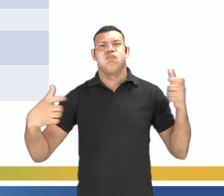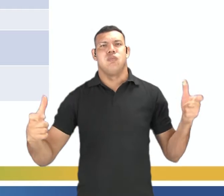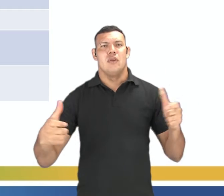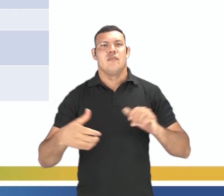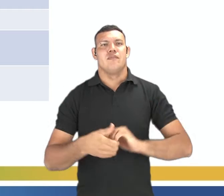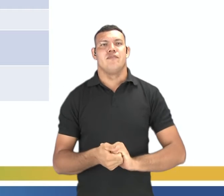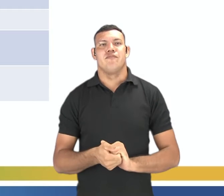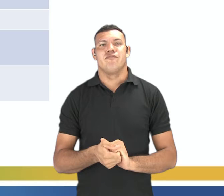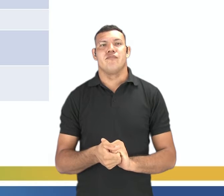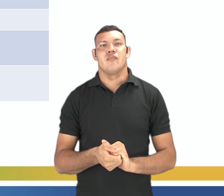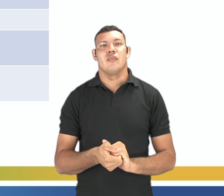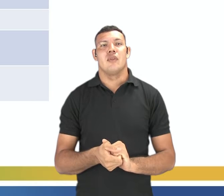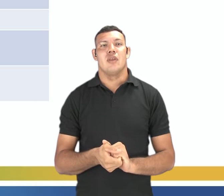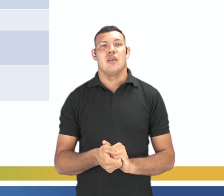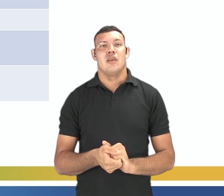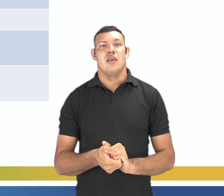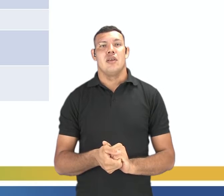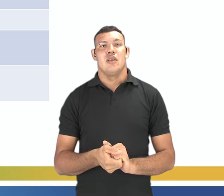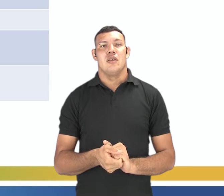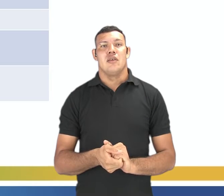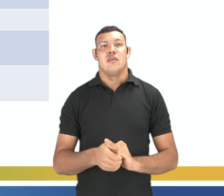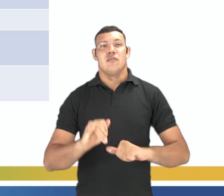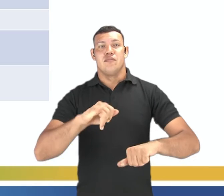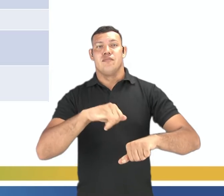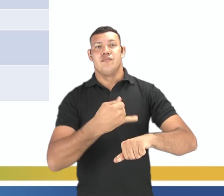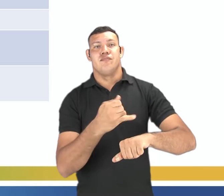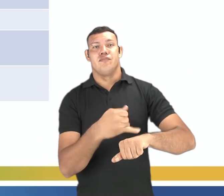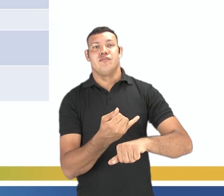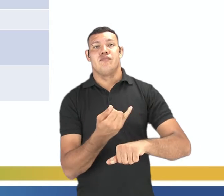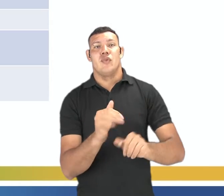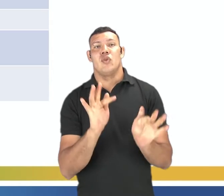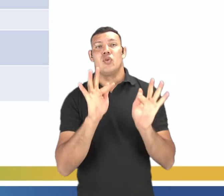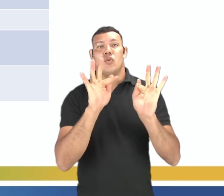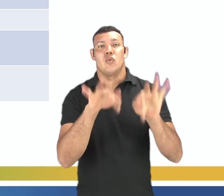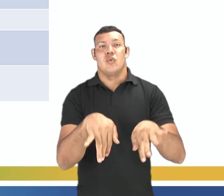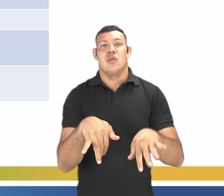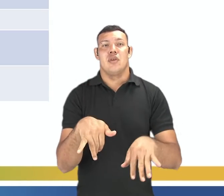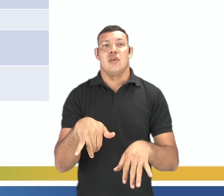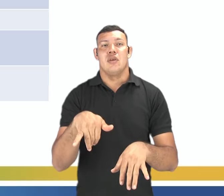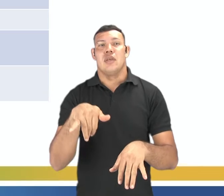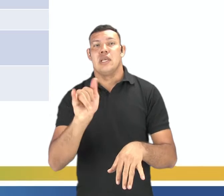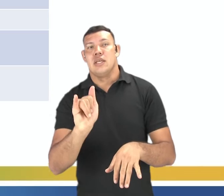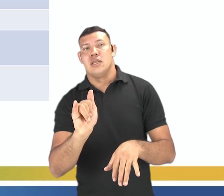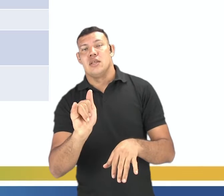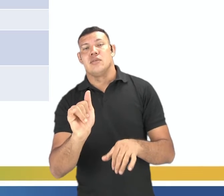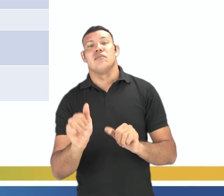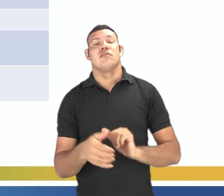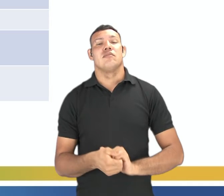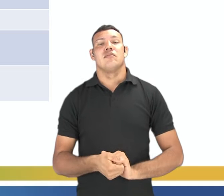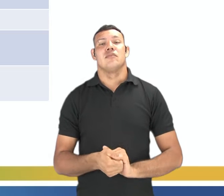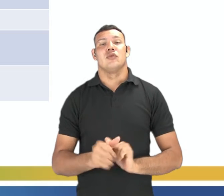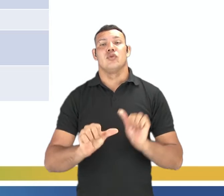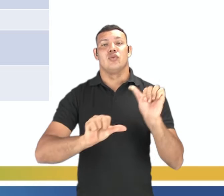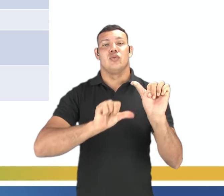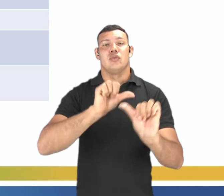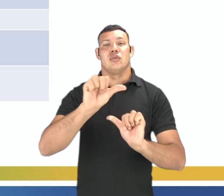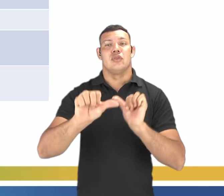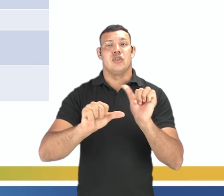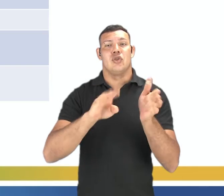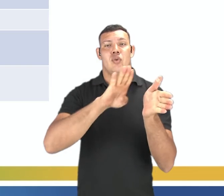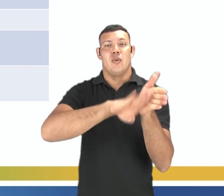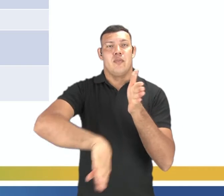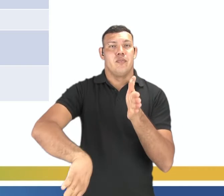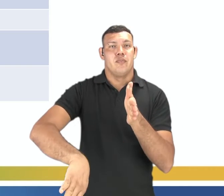regrinha para os curtos. If the adjective ends in Y, change the Y to I. Se o adjetivo terminar em Y, nós